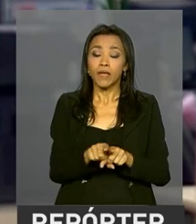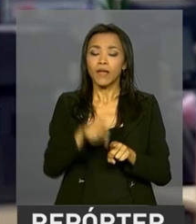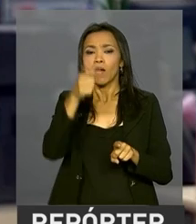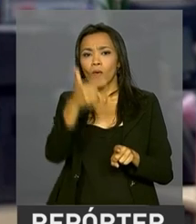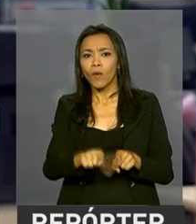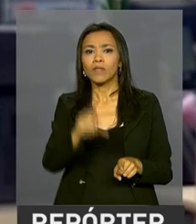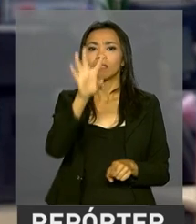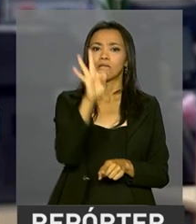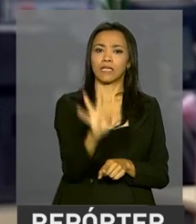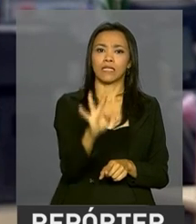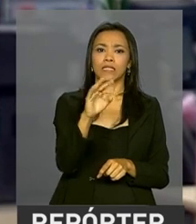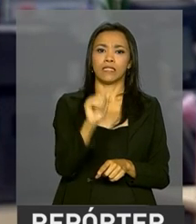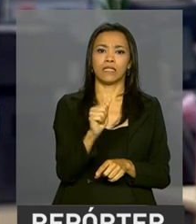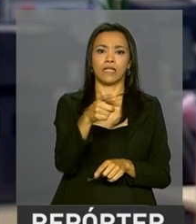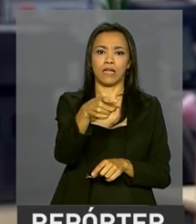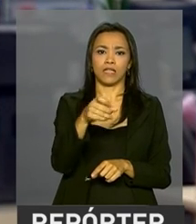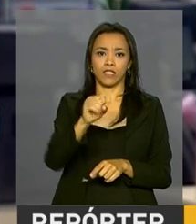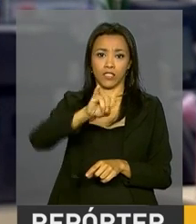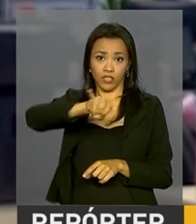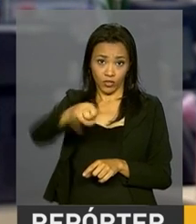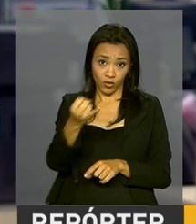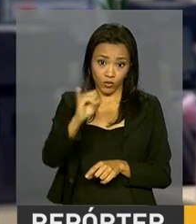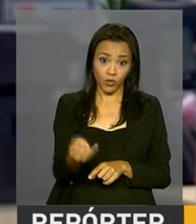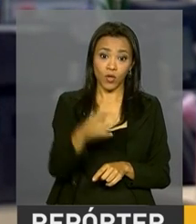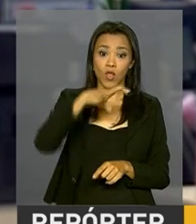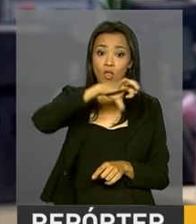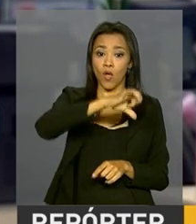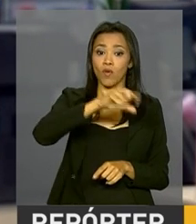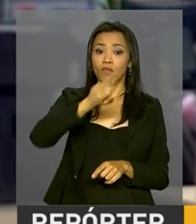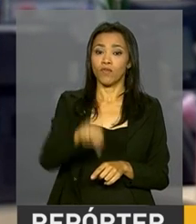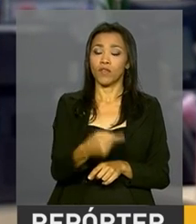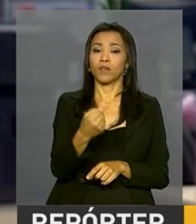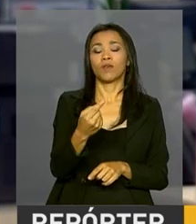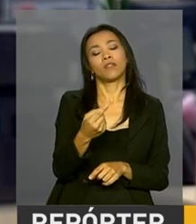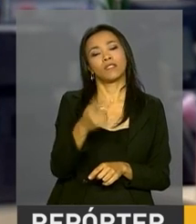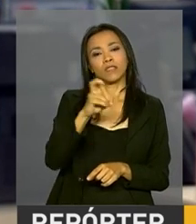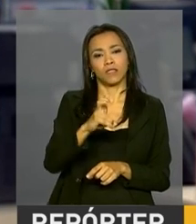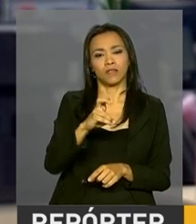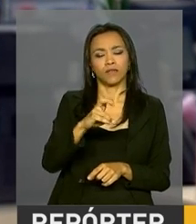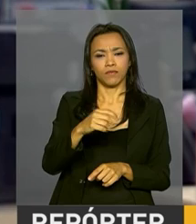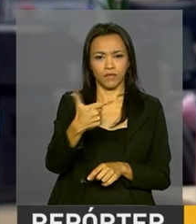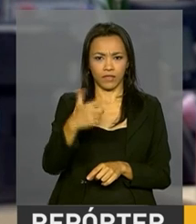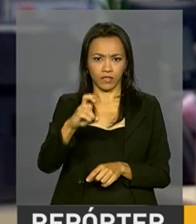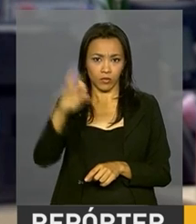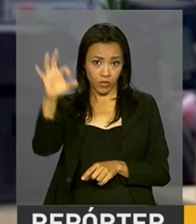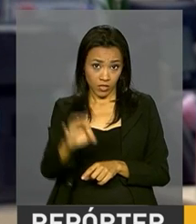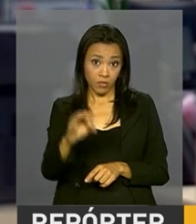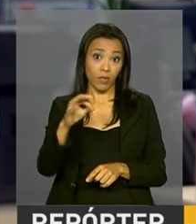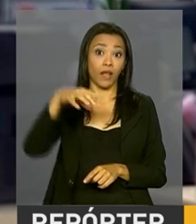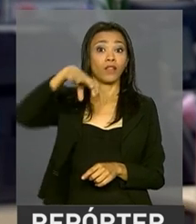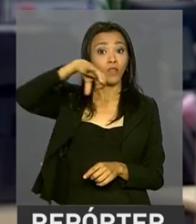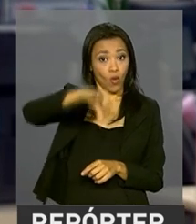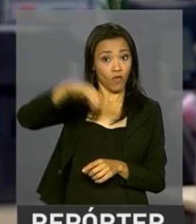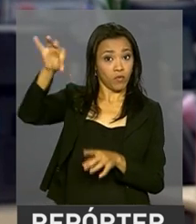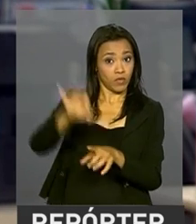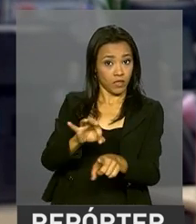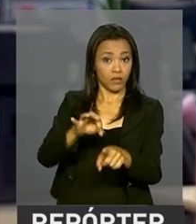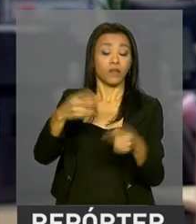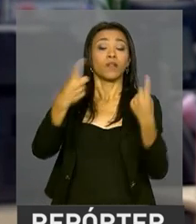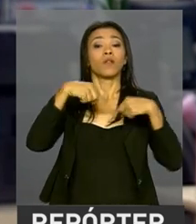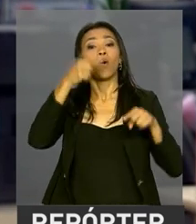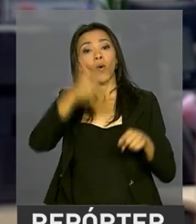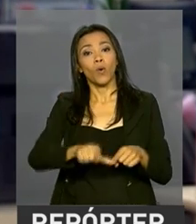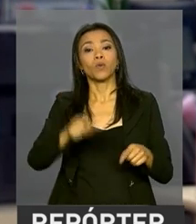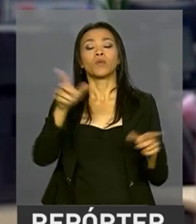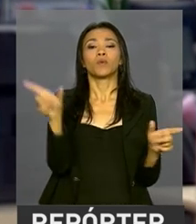taxa básica de juros da economia de 9,25% para 9% ao fim deste ano. Em relação ao crescimento do Produto Interno